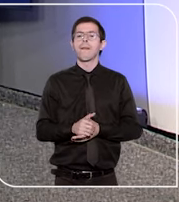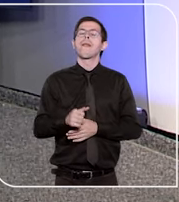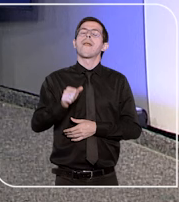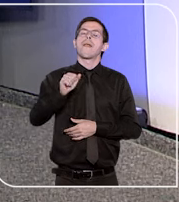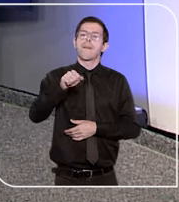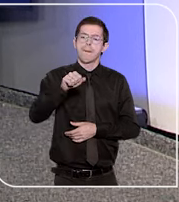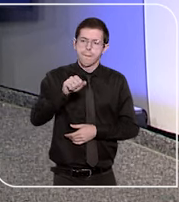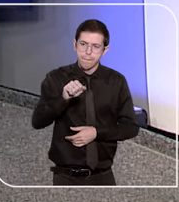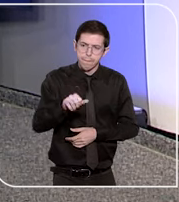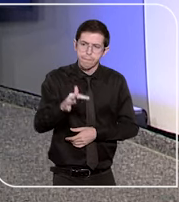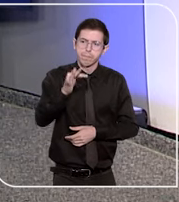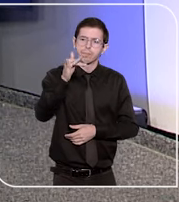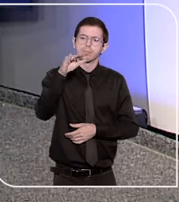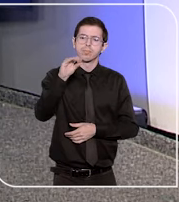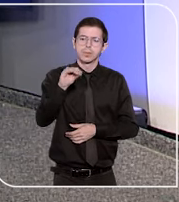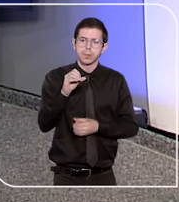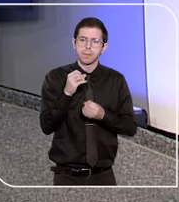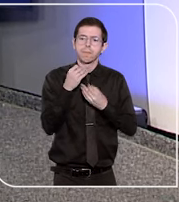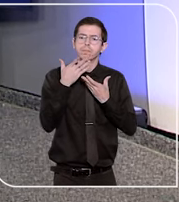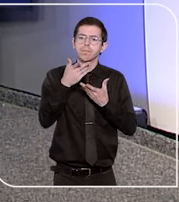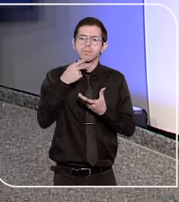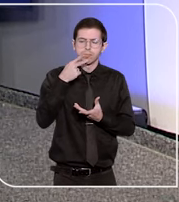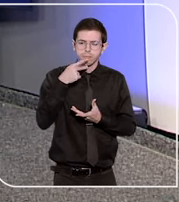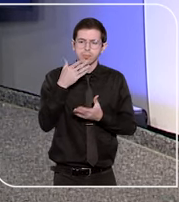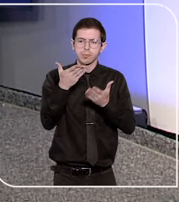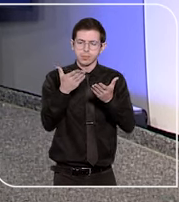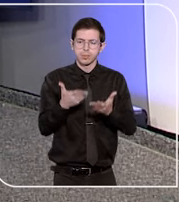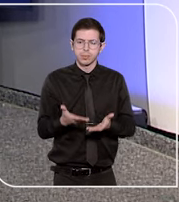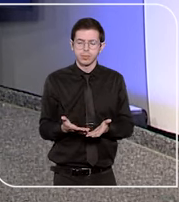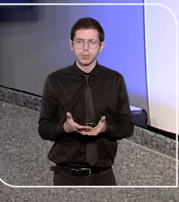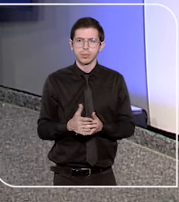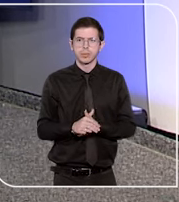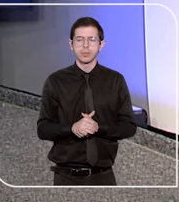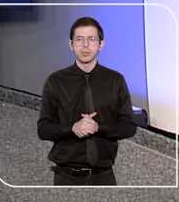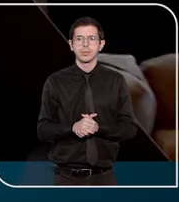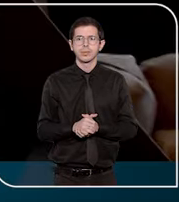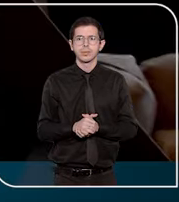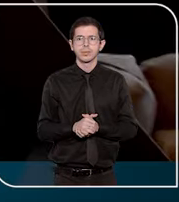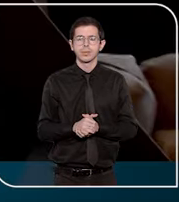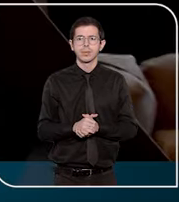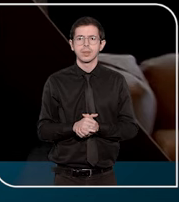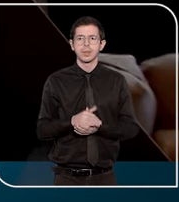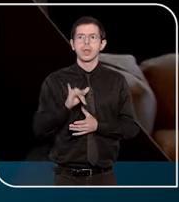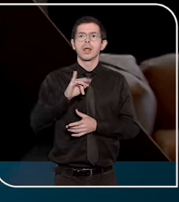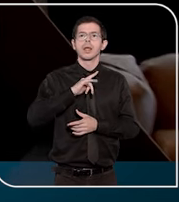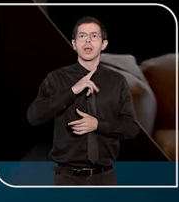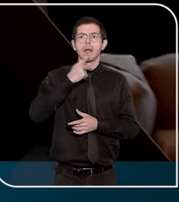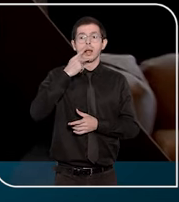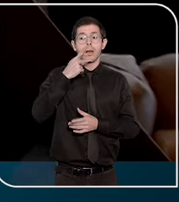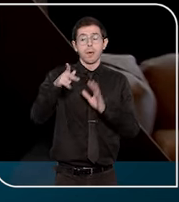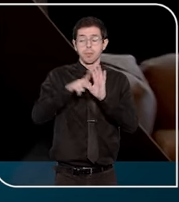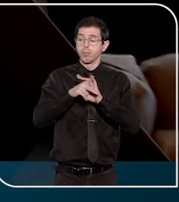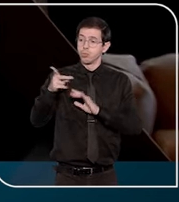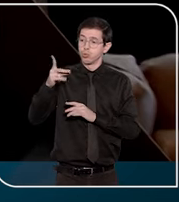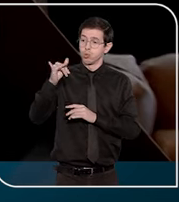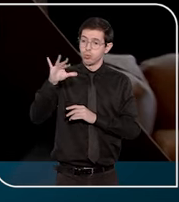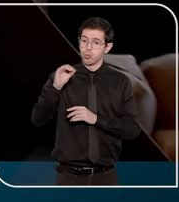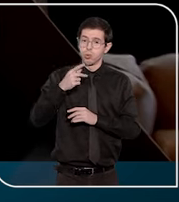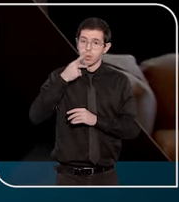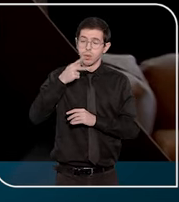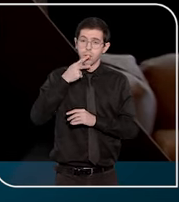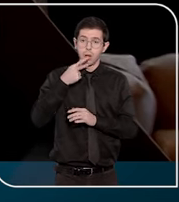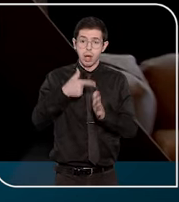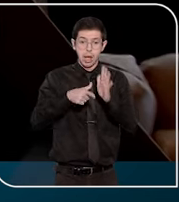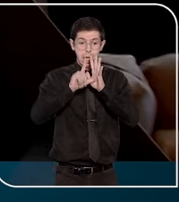Sim, Fátima, é muito oportuno falarmos sobre isso. E tem tudo a ver com o que o Diogo acabou de falar. E antes de